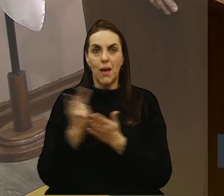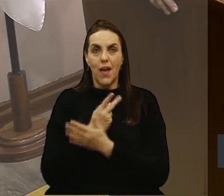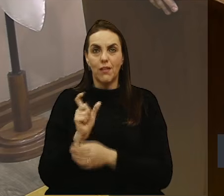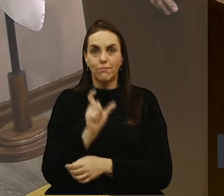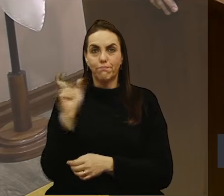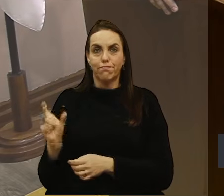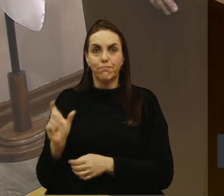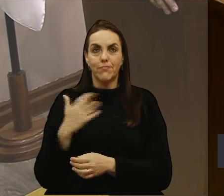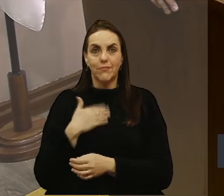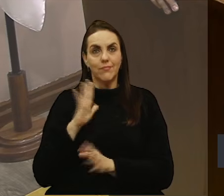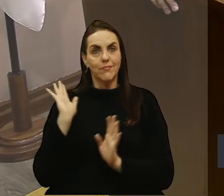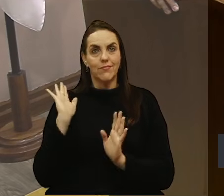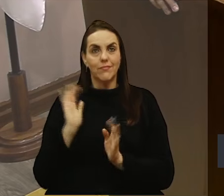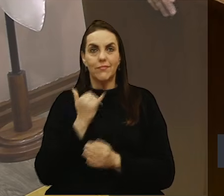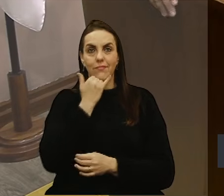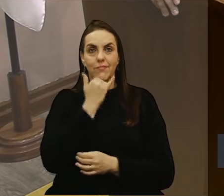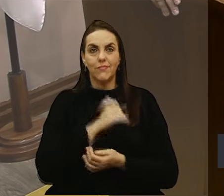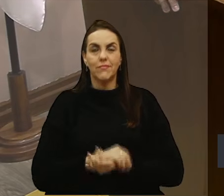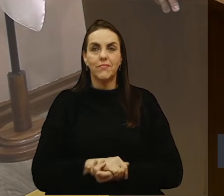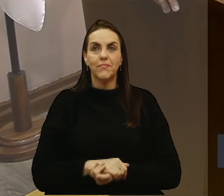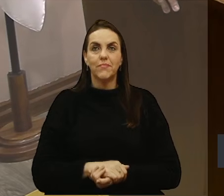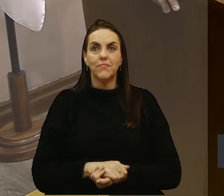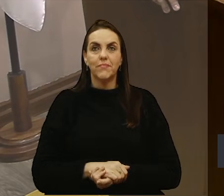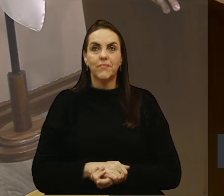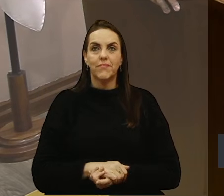Com a palavra,